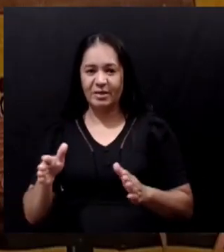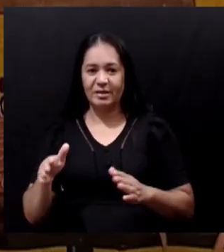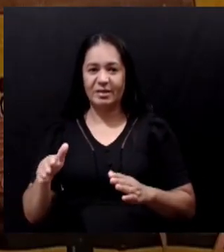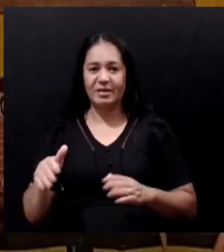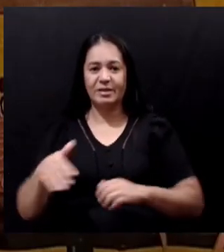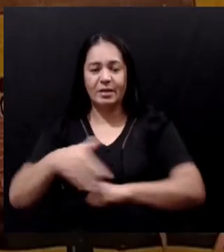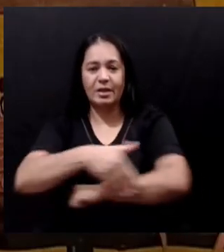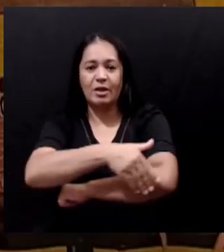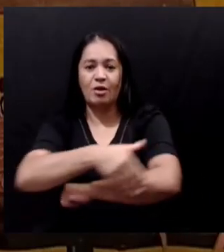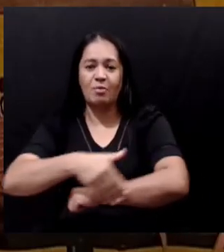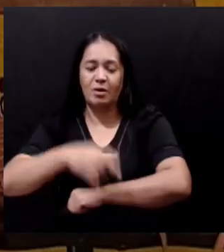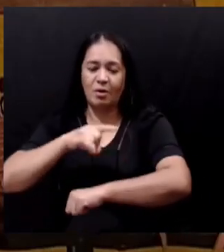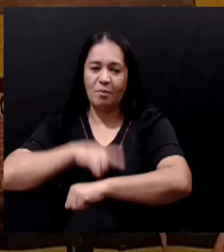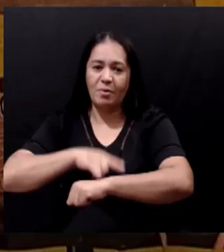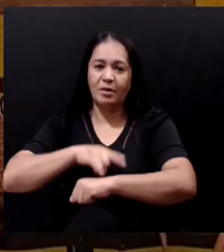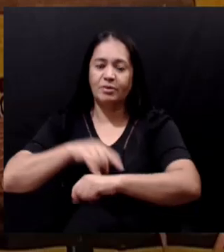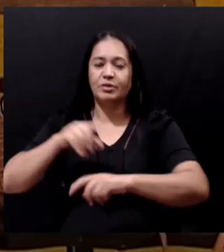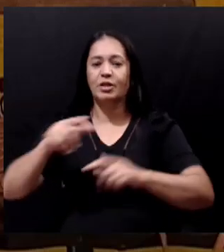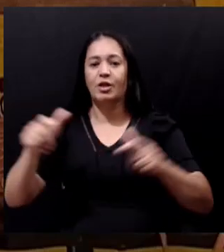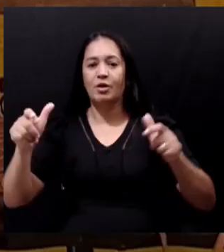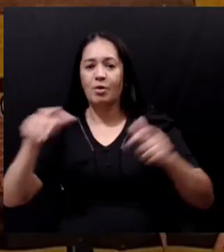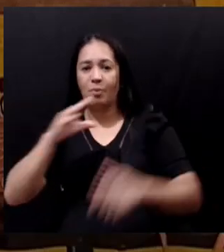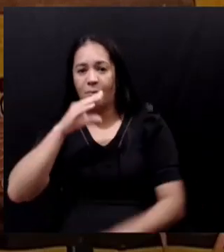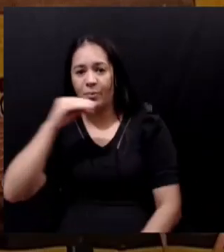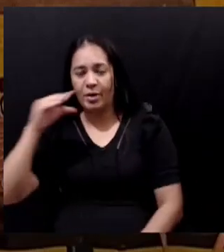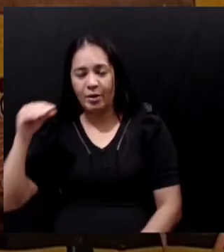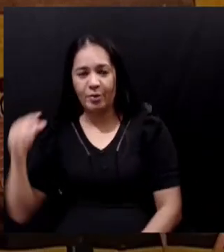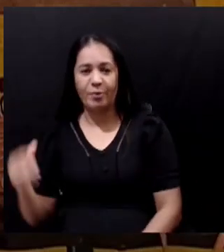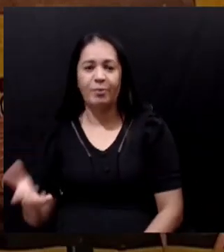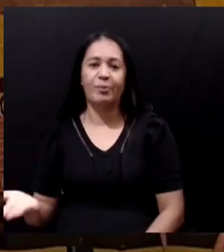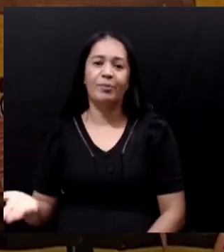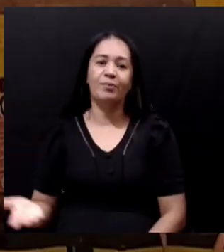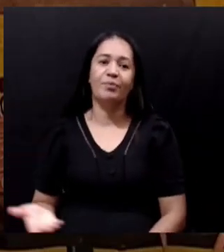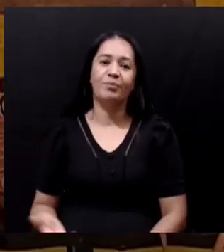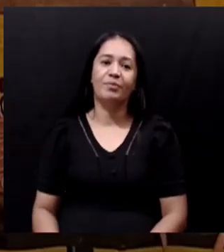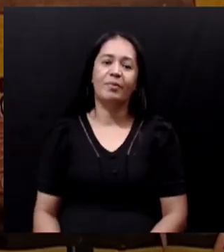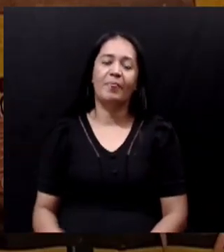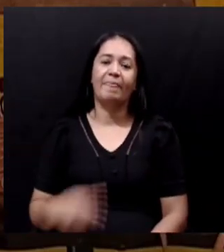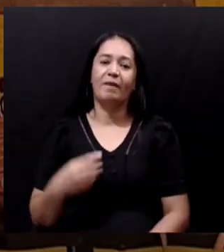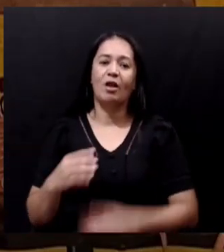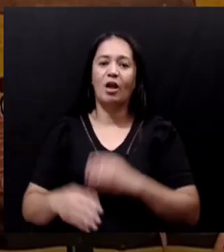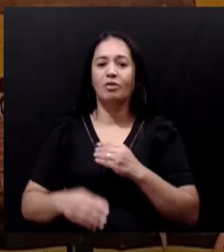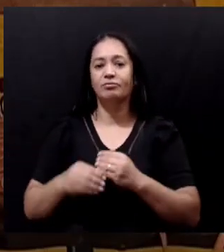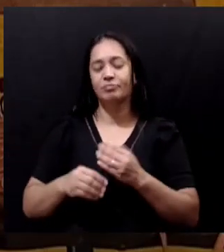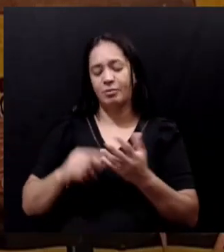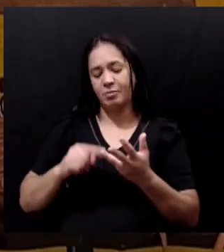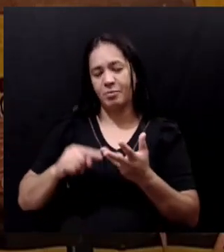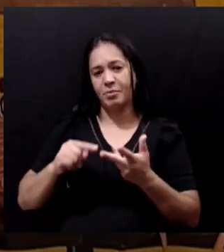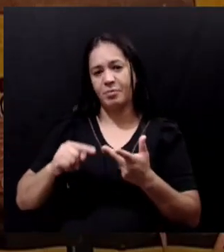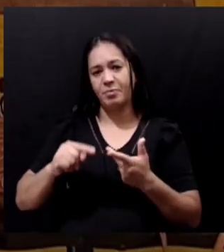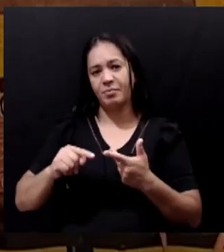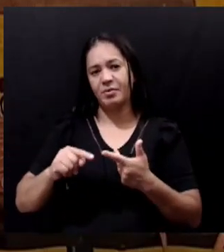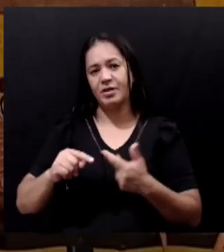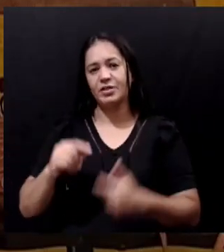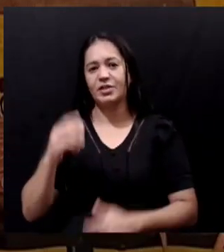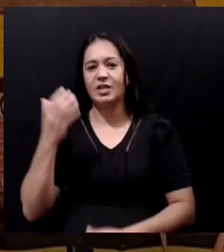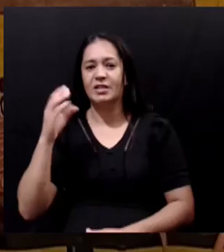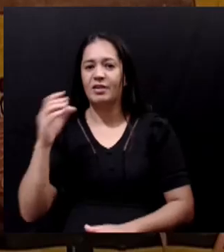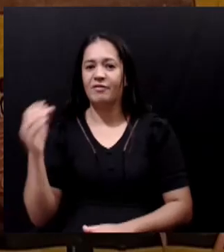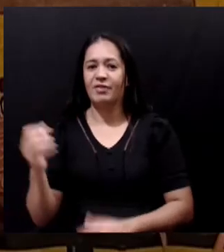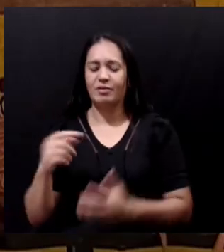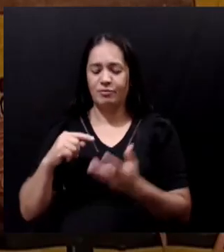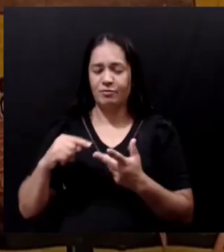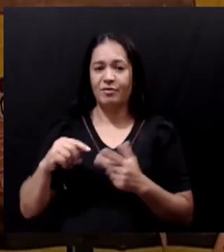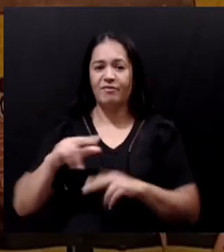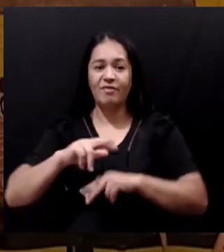banheiro, uma equipe maior. Sim. Aí a gente acrescentou porção, cerveja, uísque, essas coisas que não tinha, só era